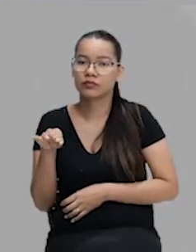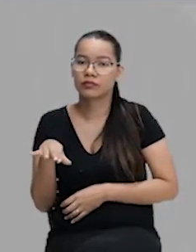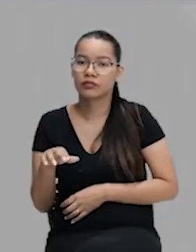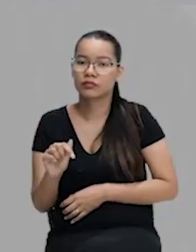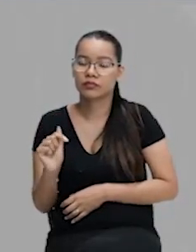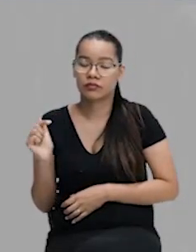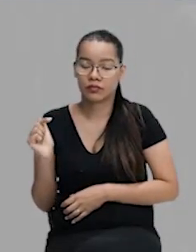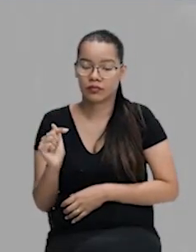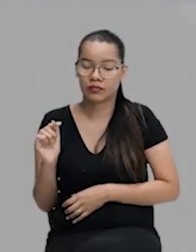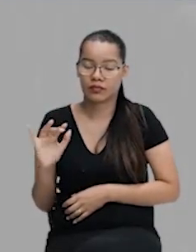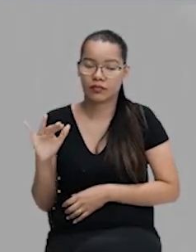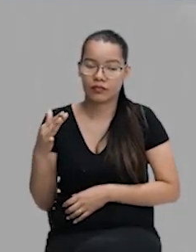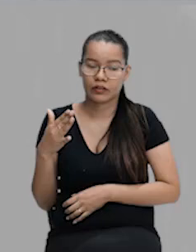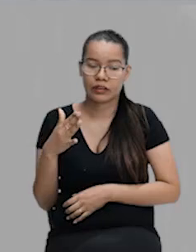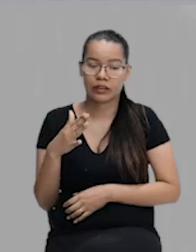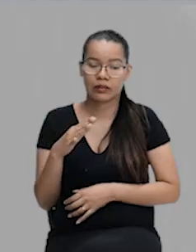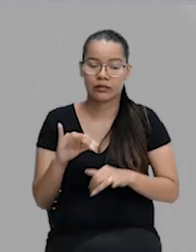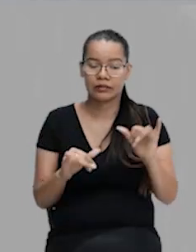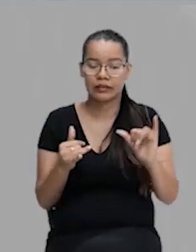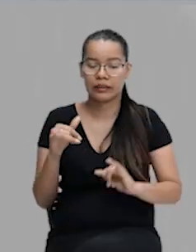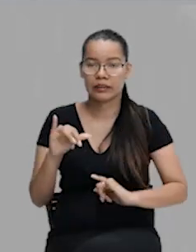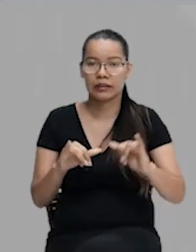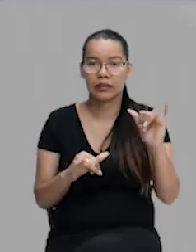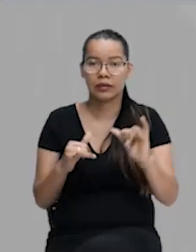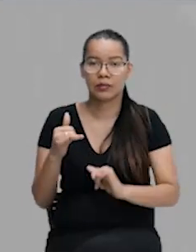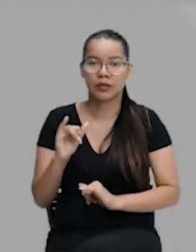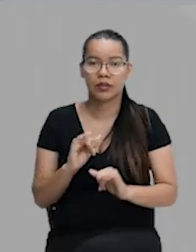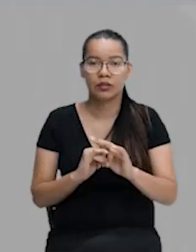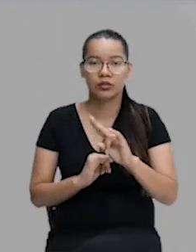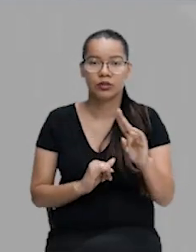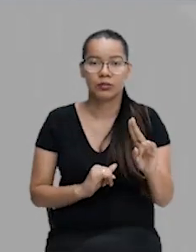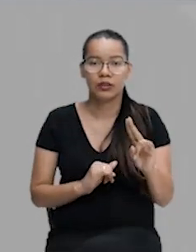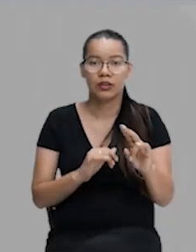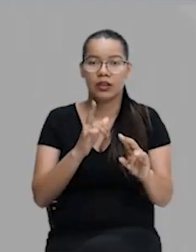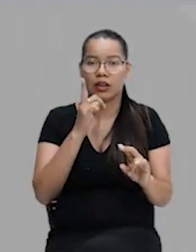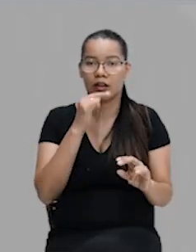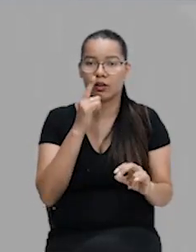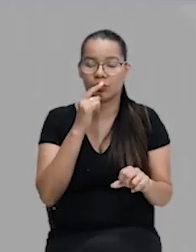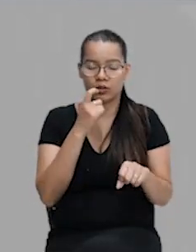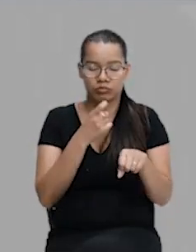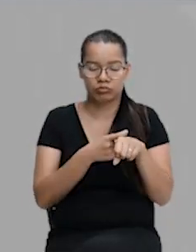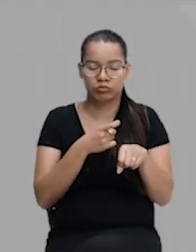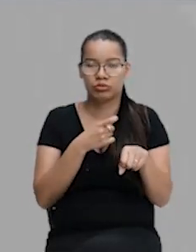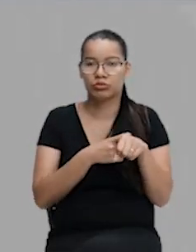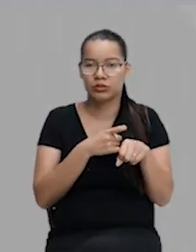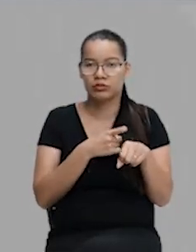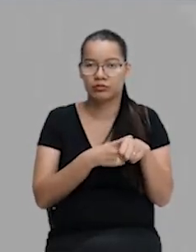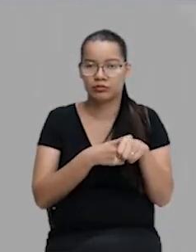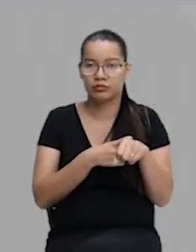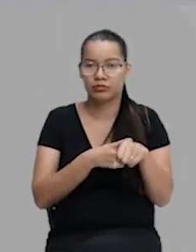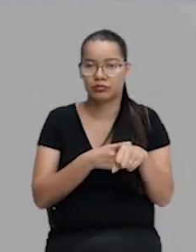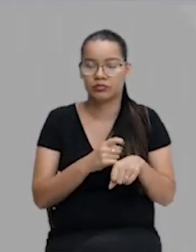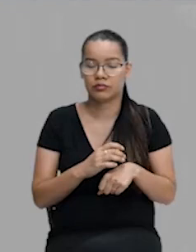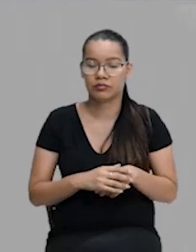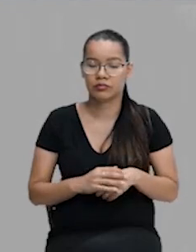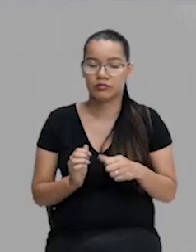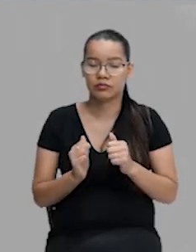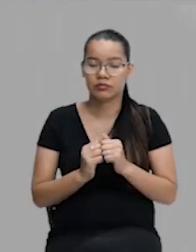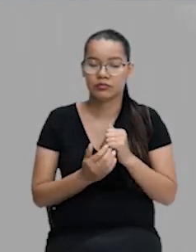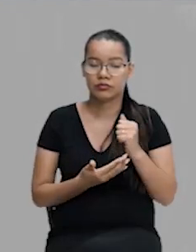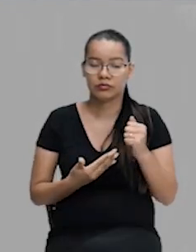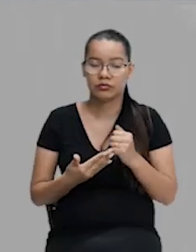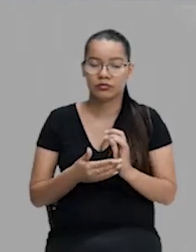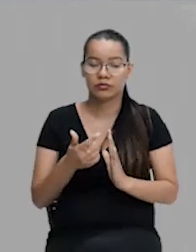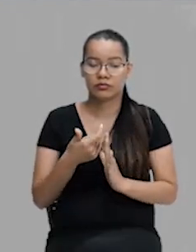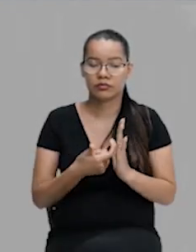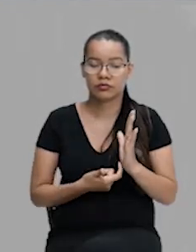água dura. Água dura é aquela água rica em sulfato de cálcio, certo? Com base nesse texto,